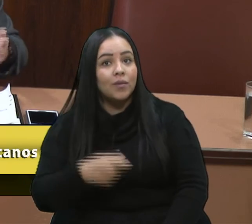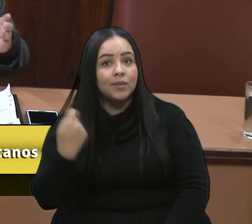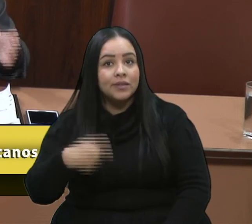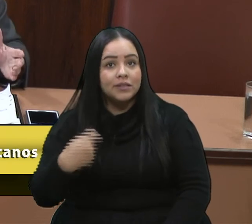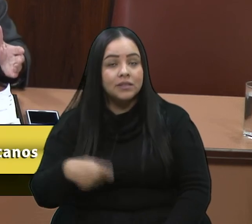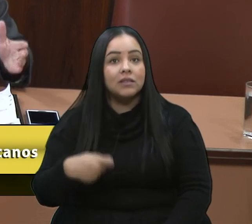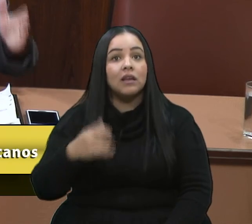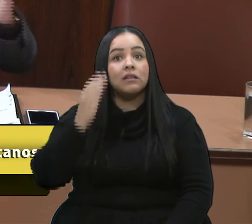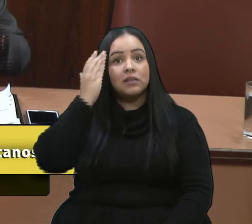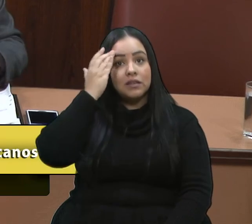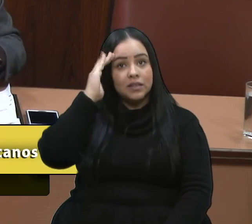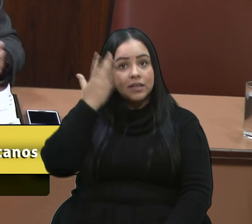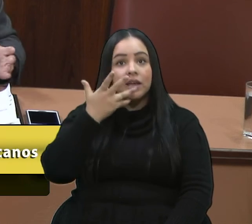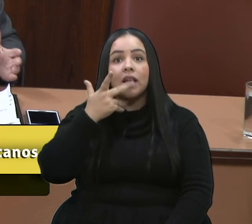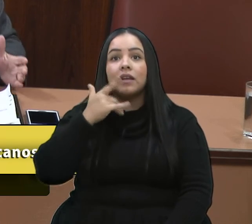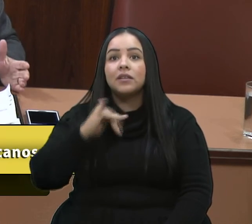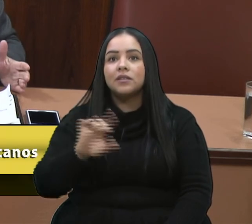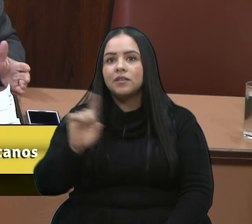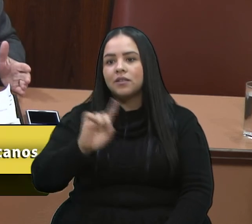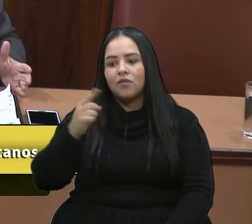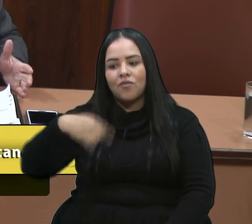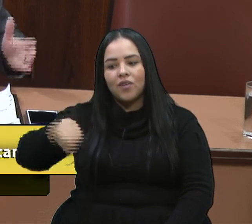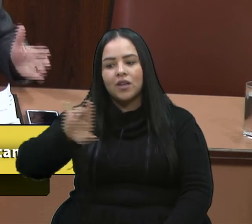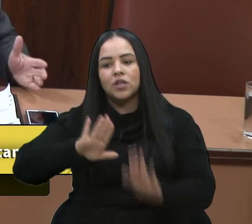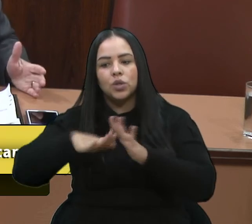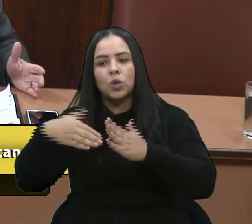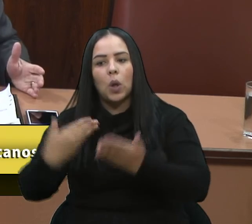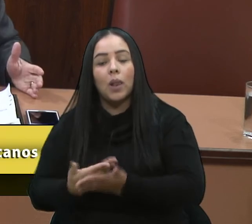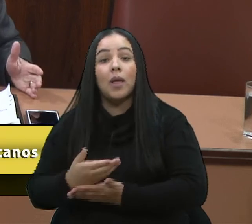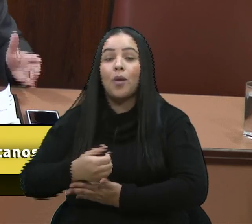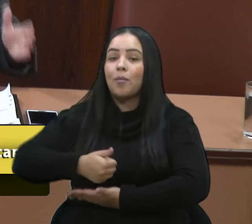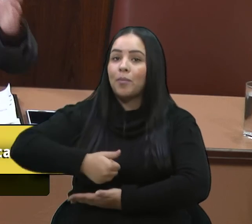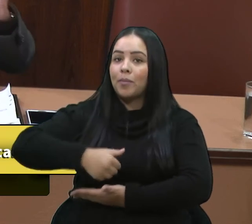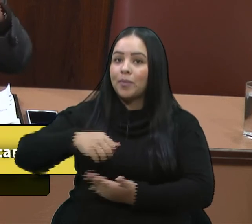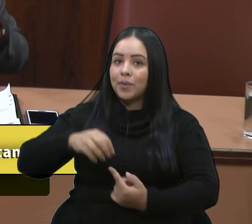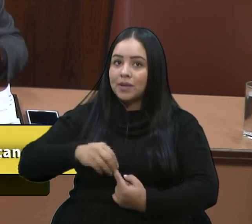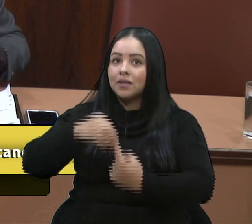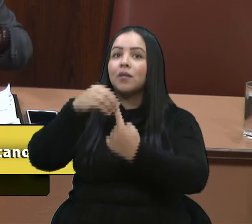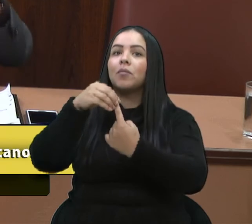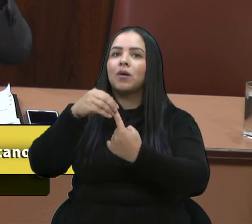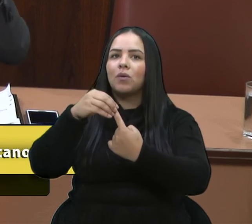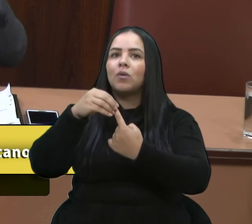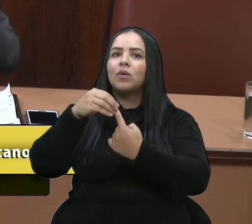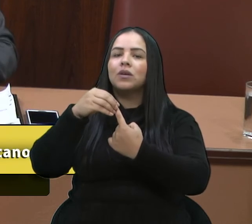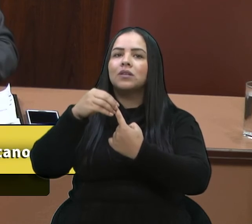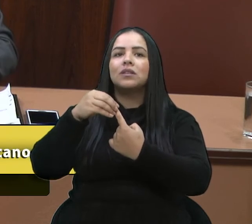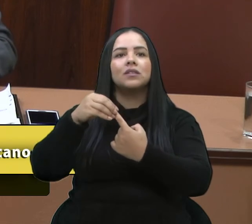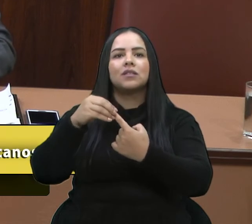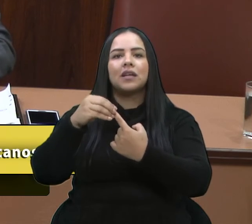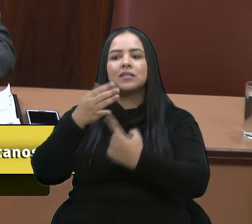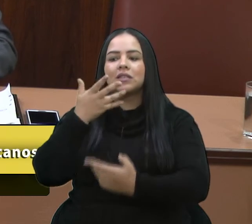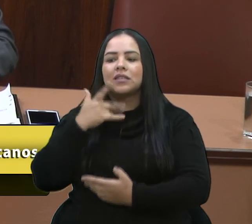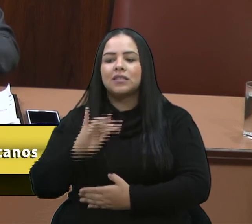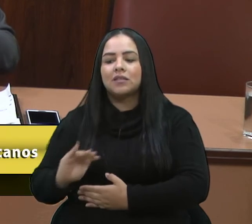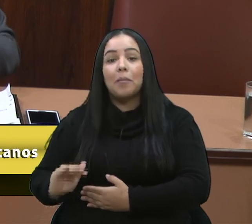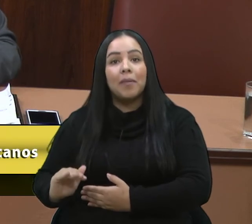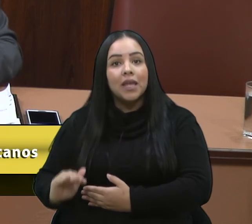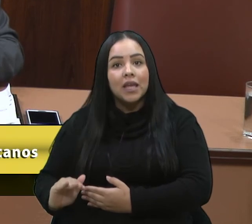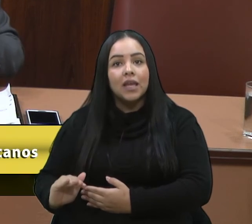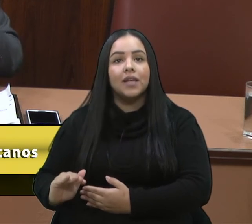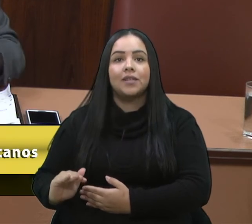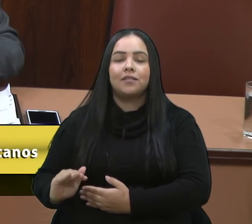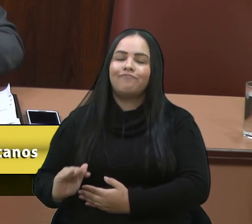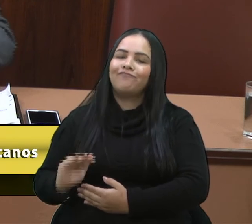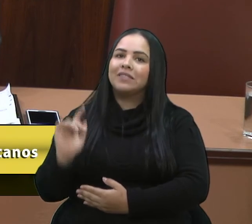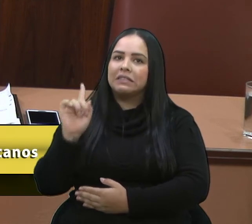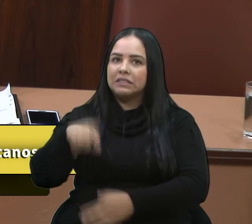da escola, principalmente das séries iniciais, vereador Felipe, é uma situação muito difícil para